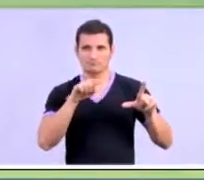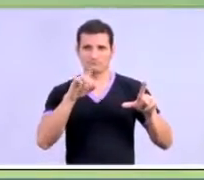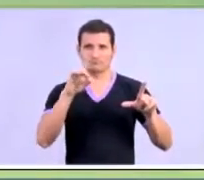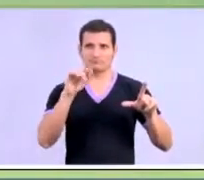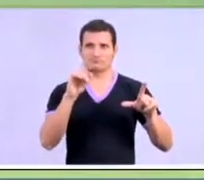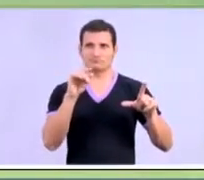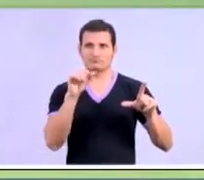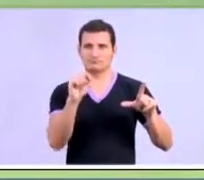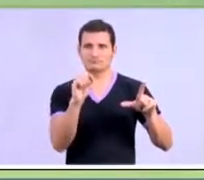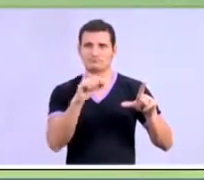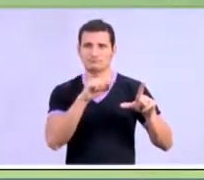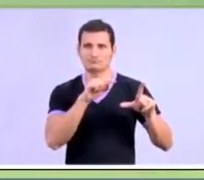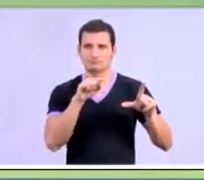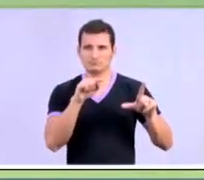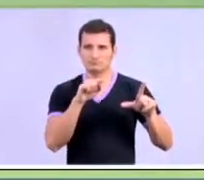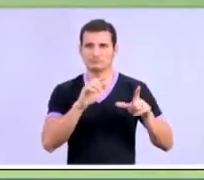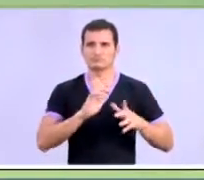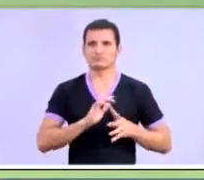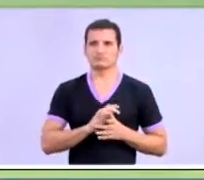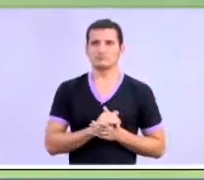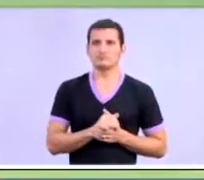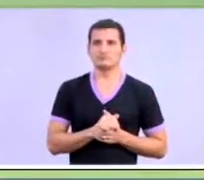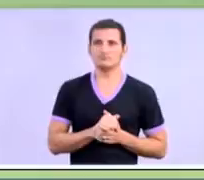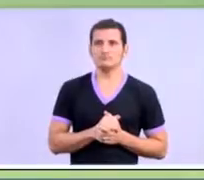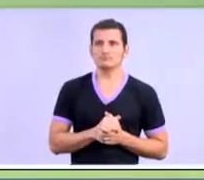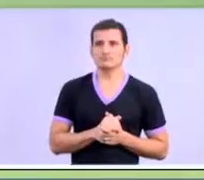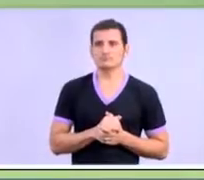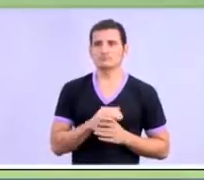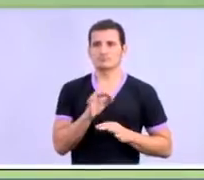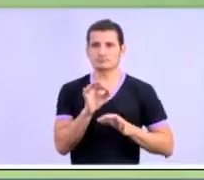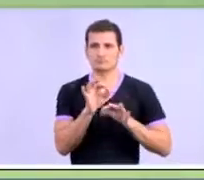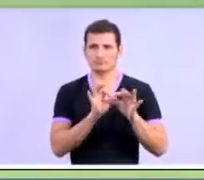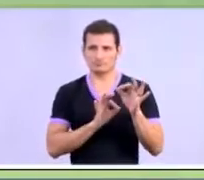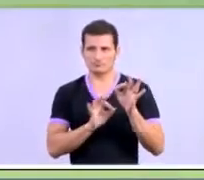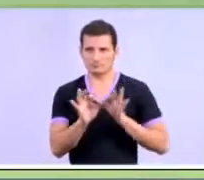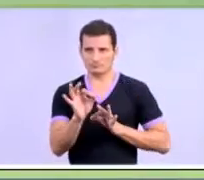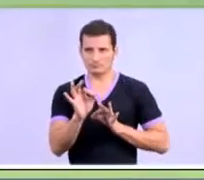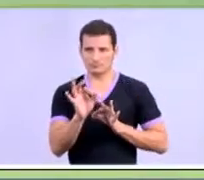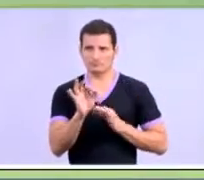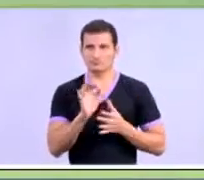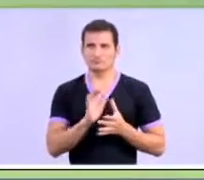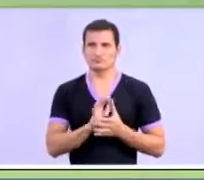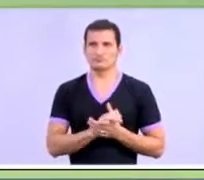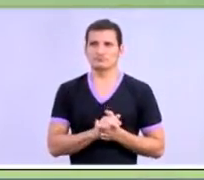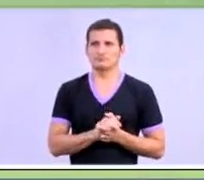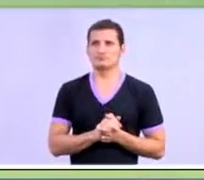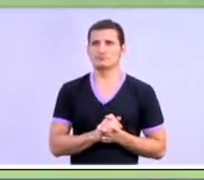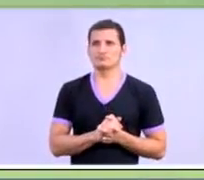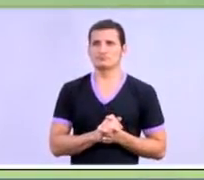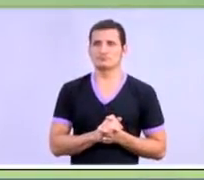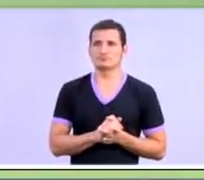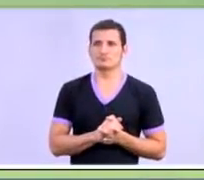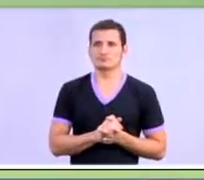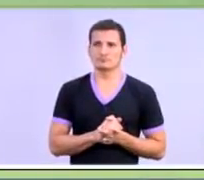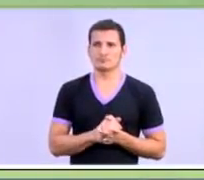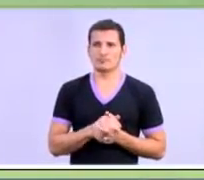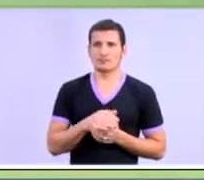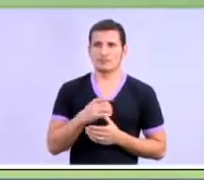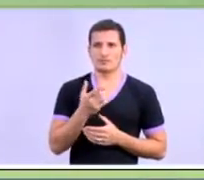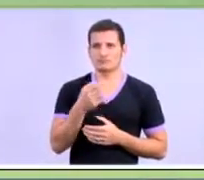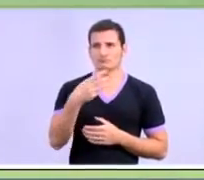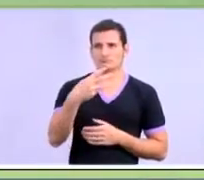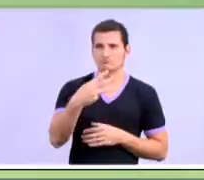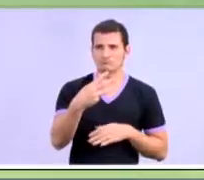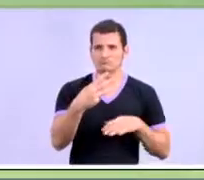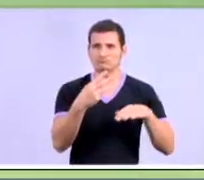com codificação e controle do diálogo. Ou seja, aqui nós estamos falando das 3 últimas camadas do